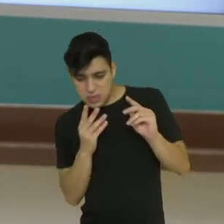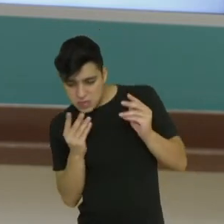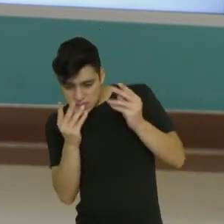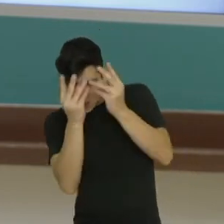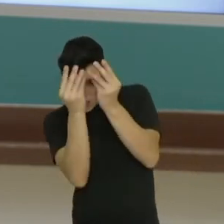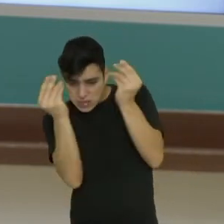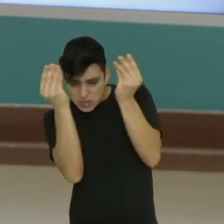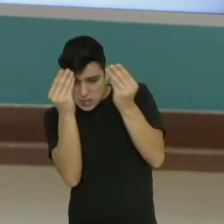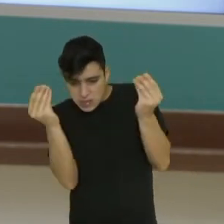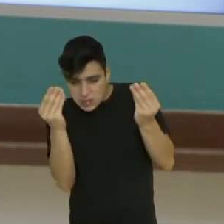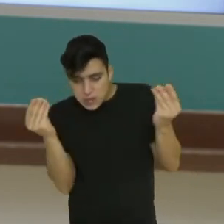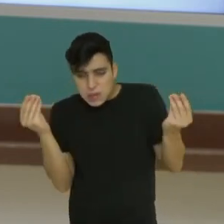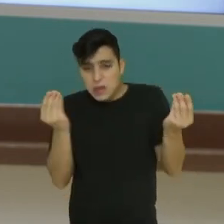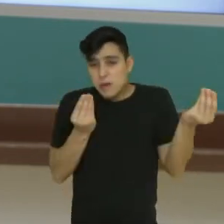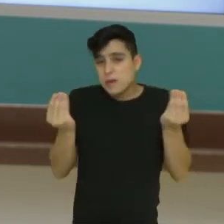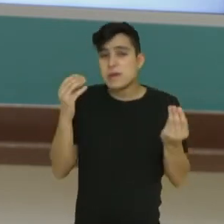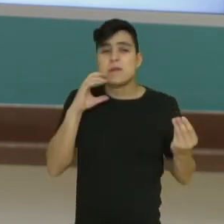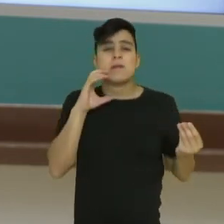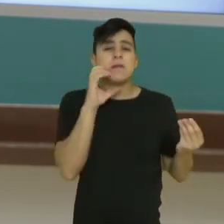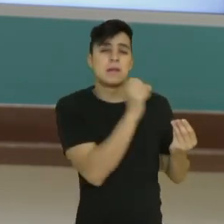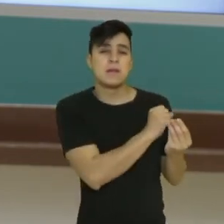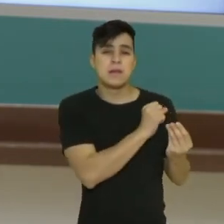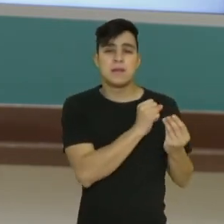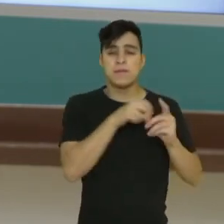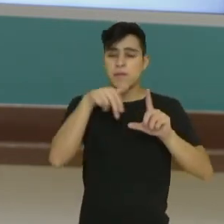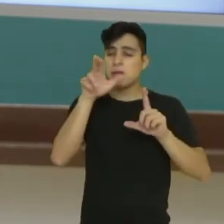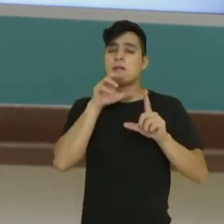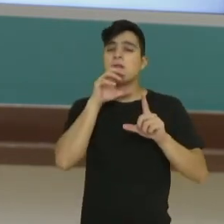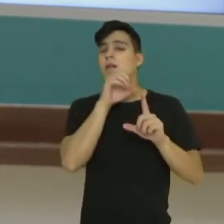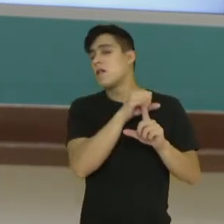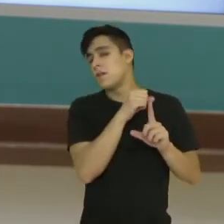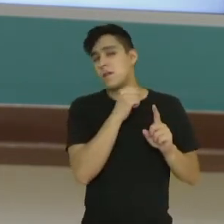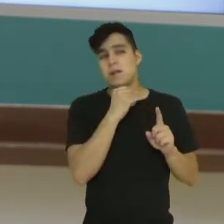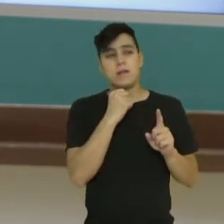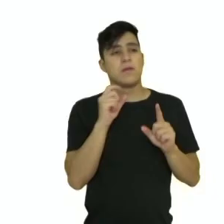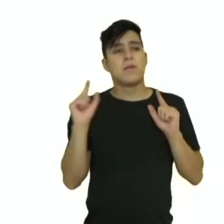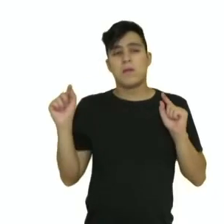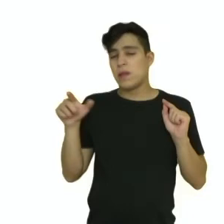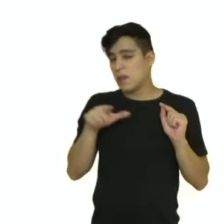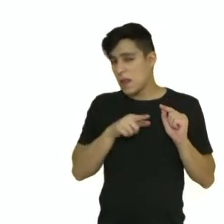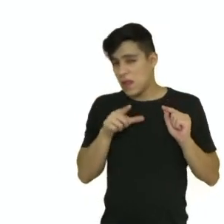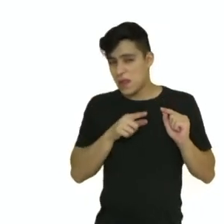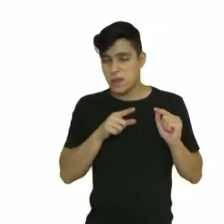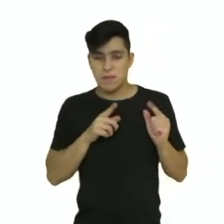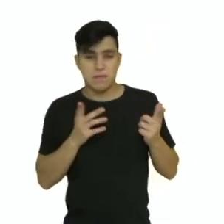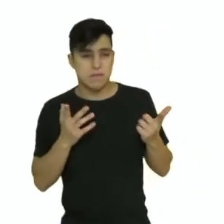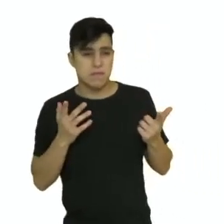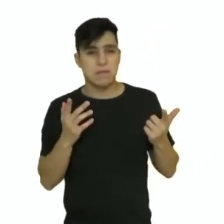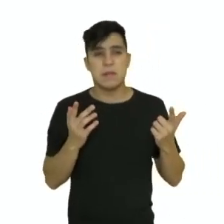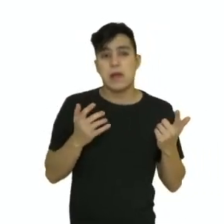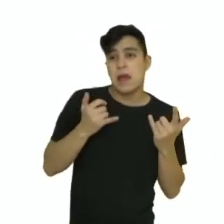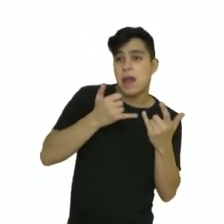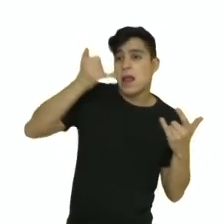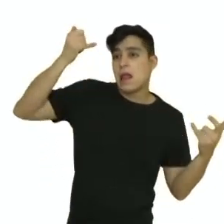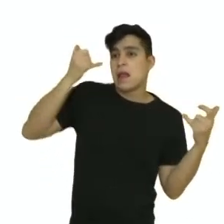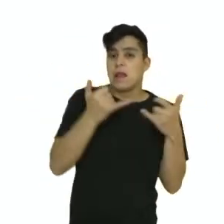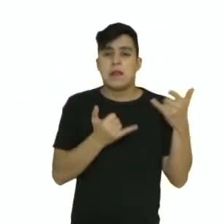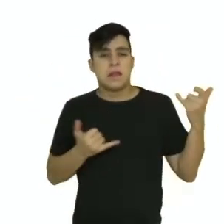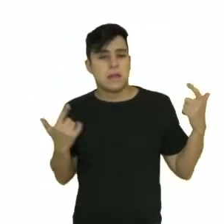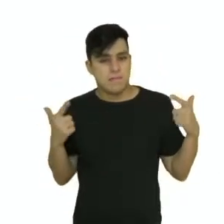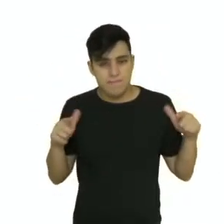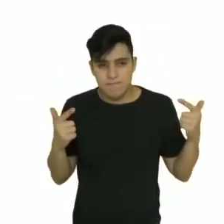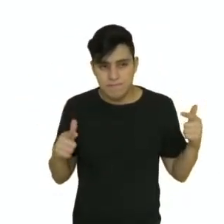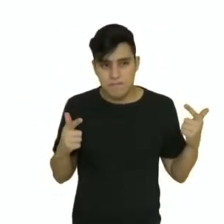variando, variando. Então, você tem que fazer uma pintura rápida. E nessa pintura rápida, o que você tem aqui? Você não tem mais linhas. Você não tem mais